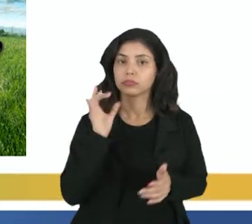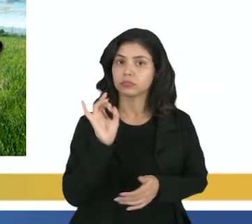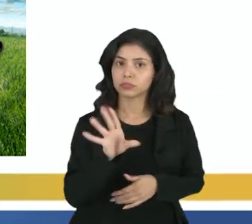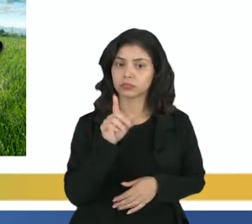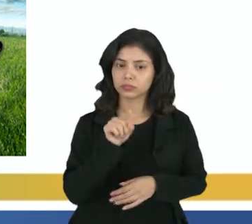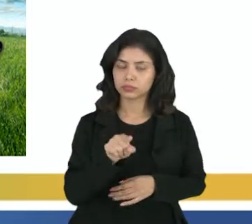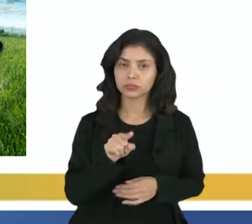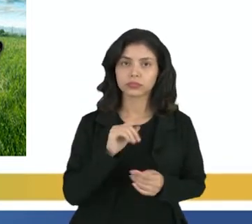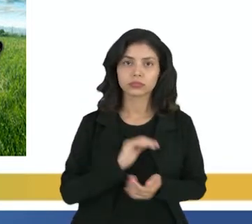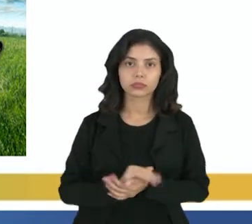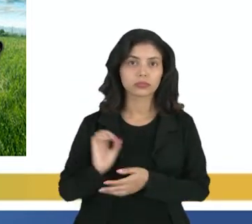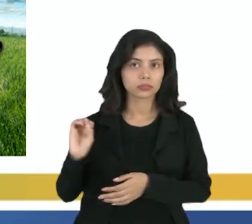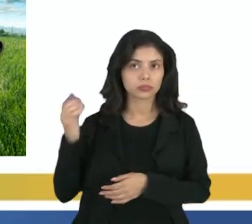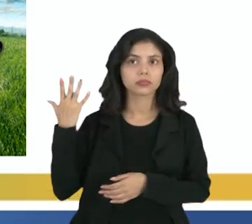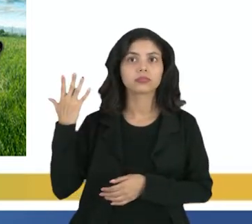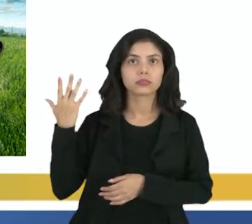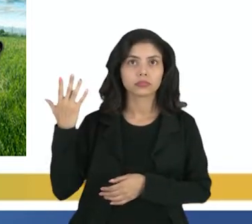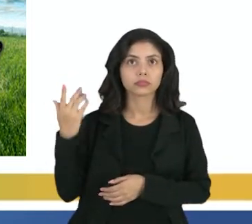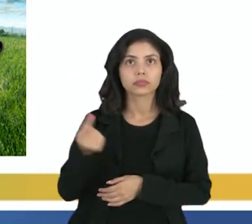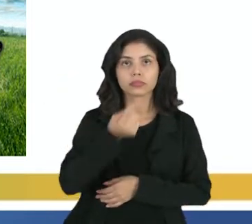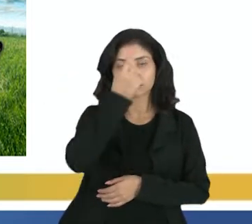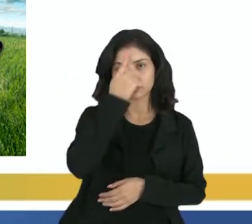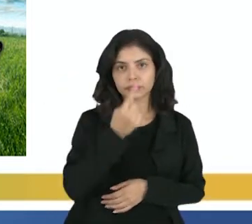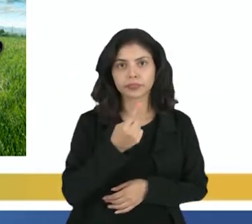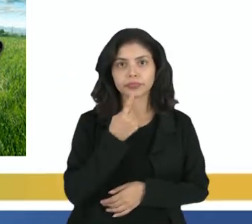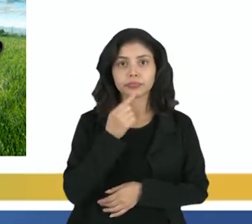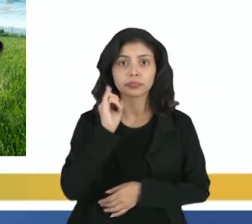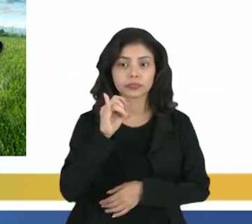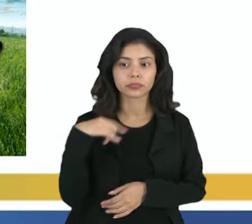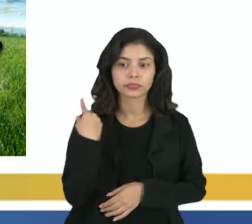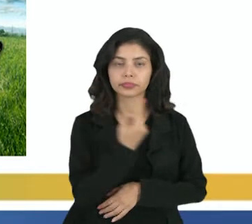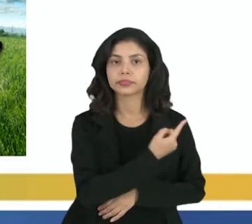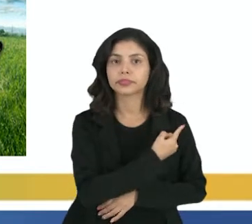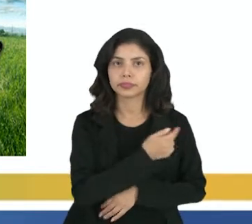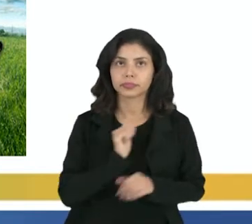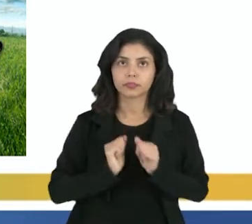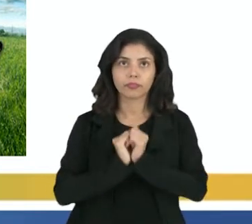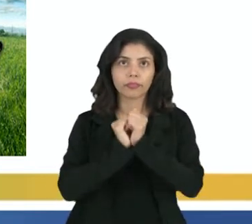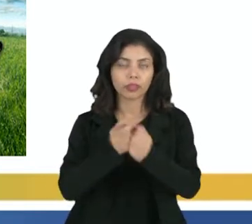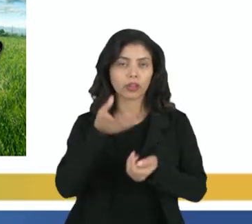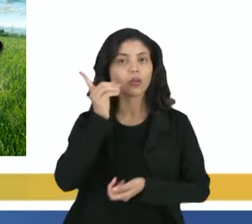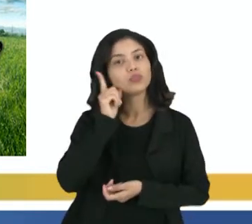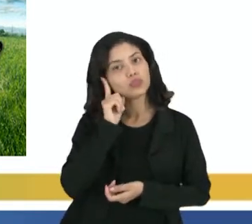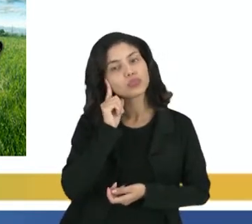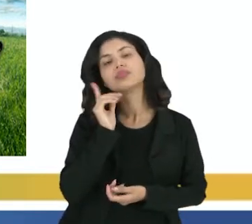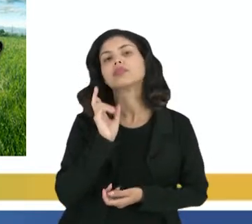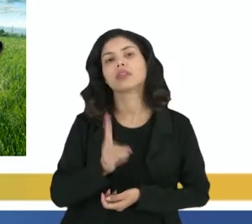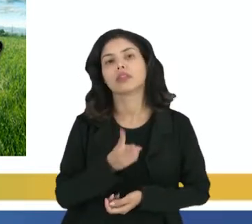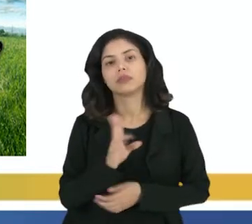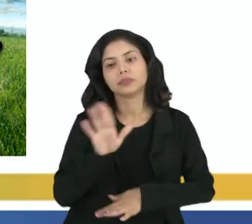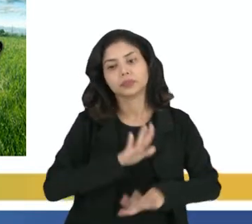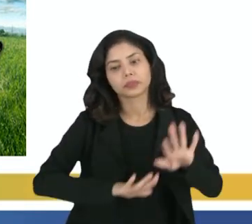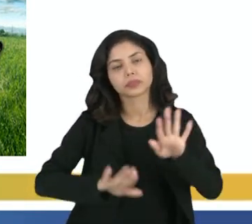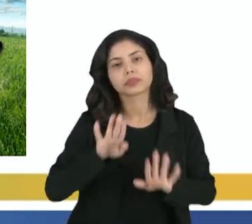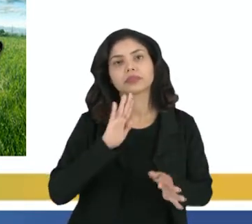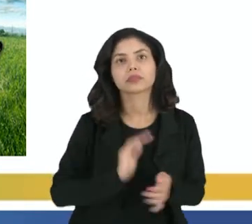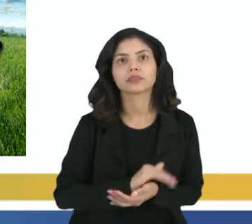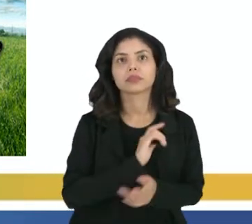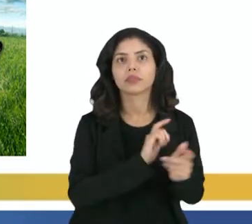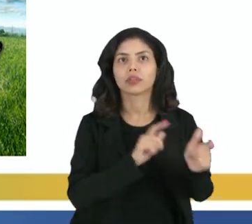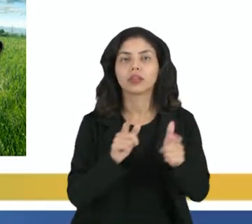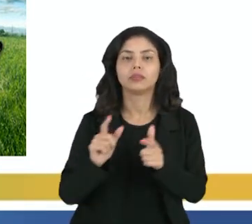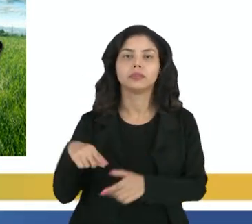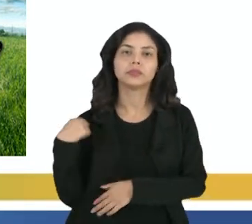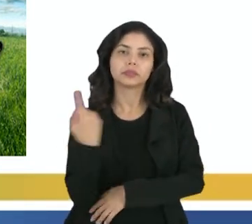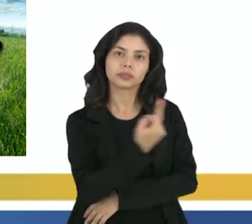só isso ocasiona essa imagem aqui. Mas se todos nós juntos, diariamente, cuidarmos do ambiente